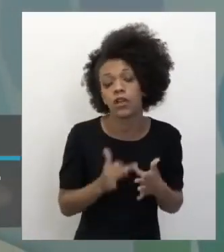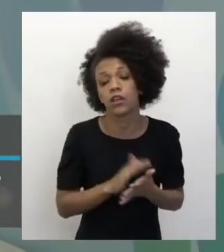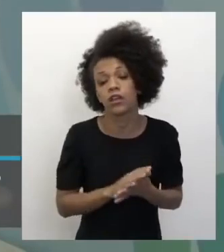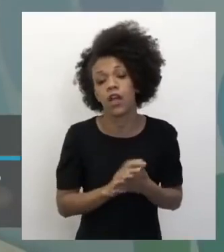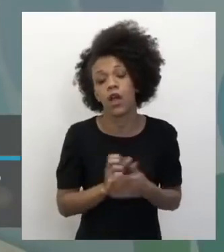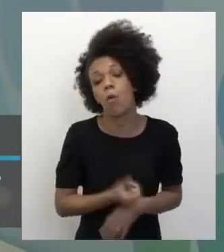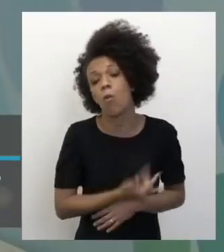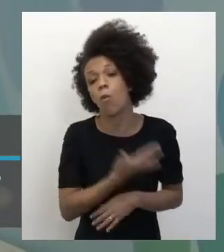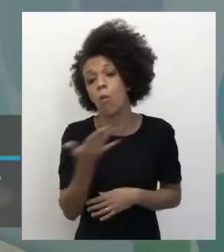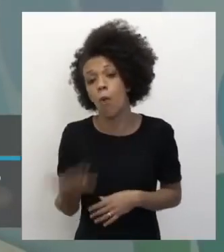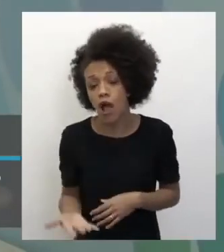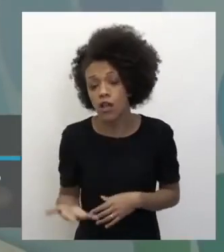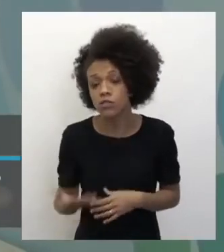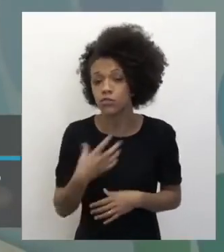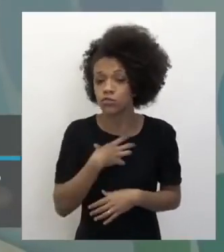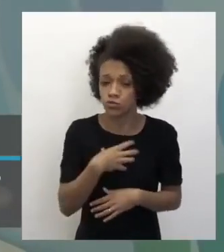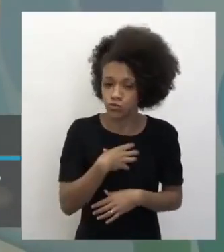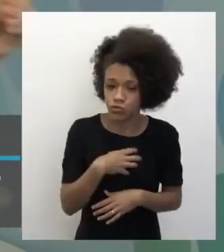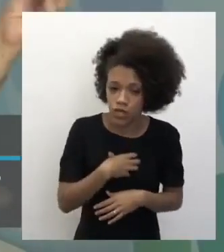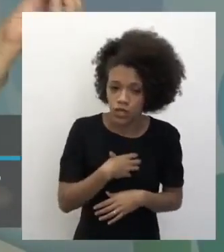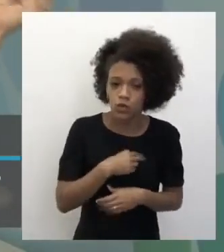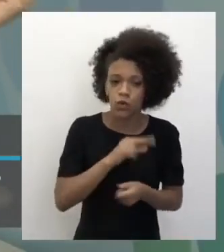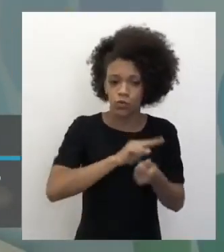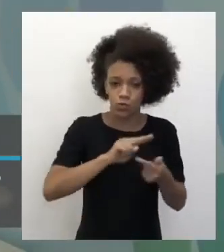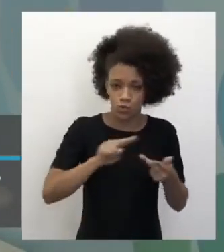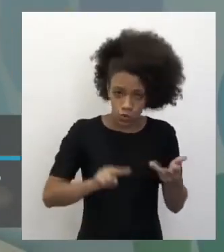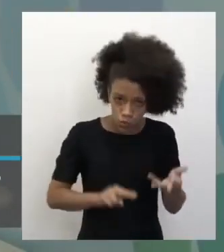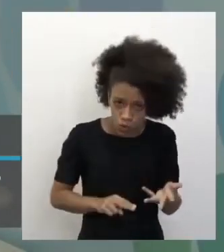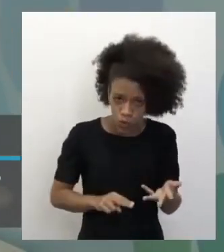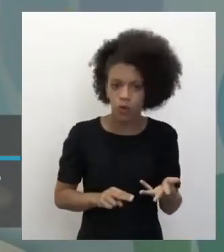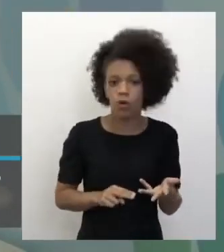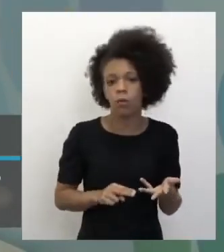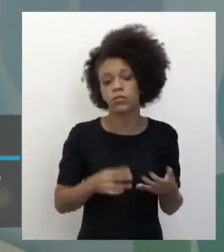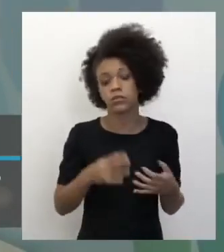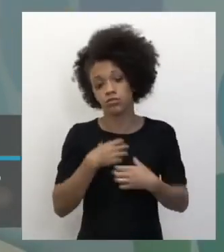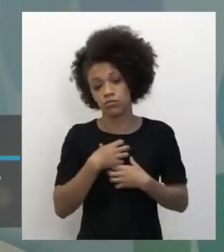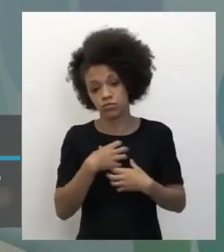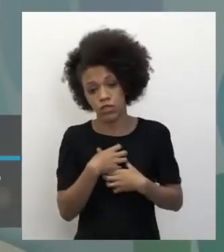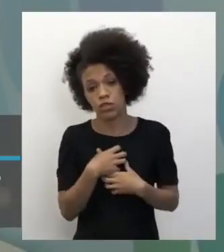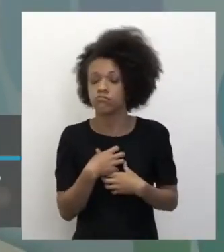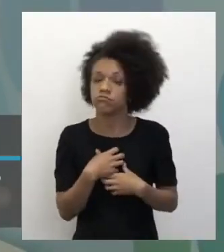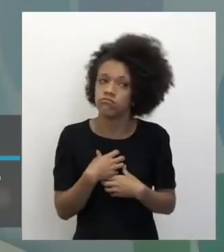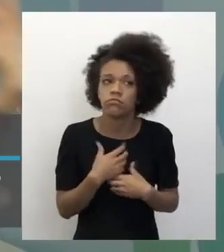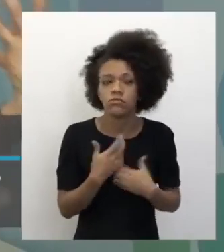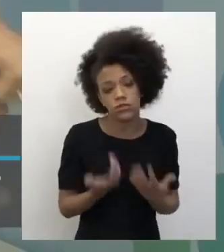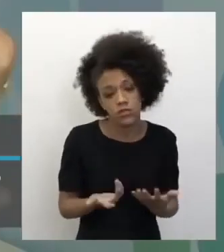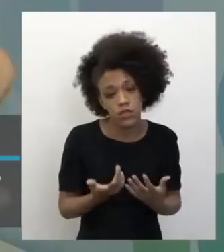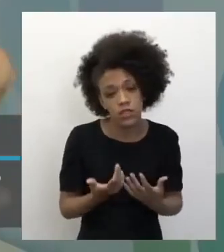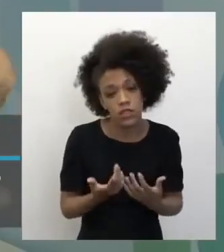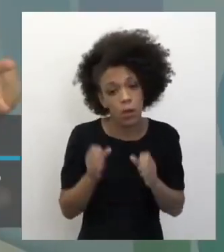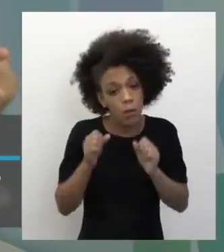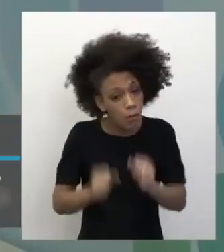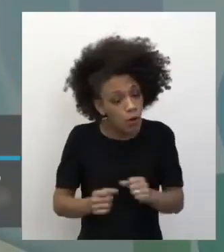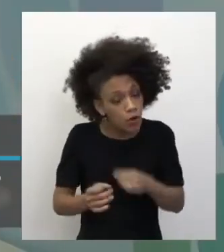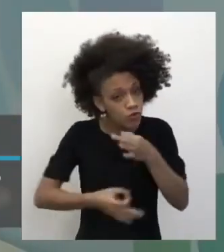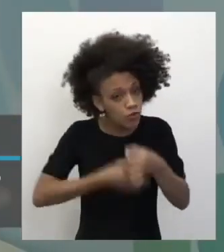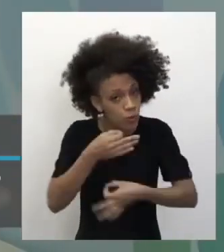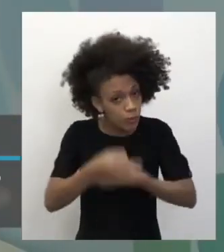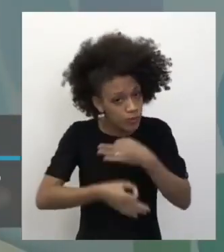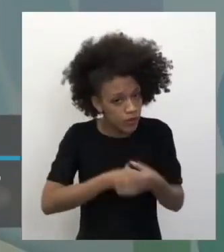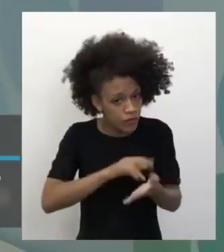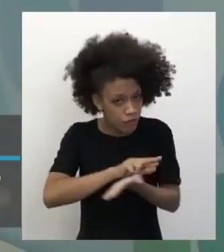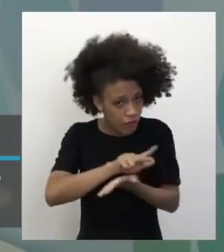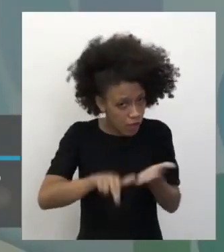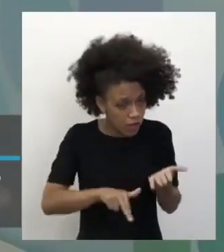quais são as maneiras, ali, os nomes que a gente classifica, as maneiras as quais a gente pode argumentar. São